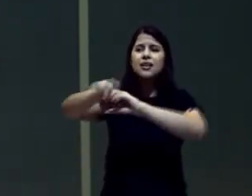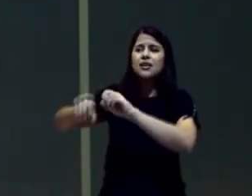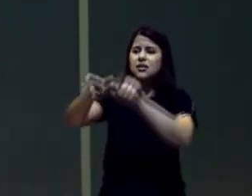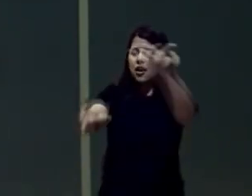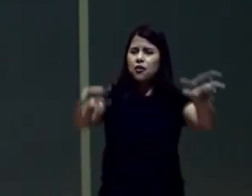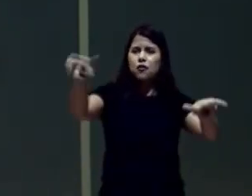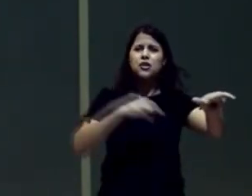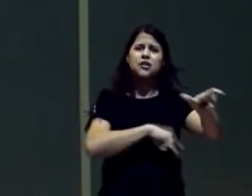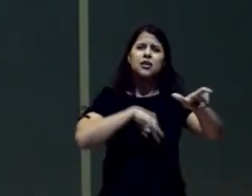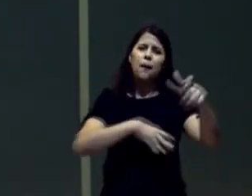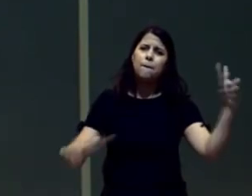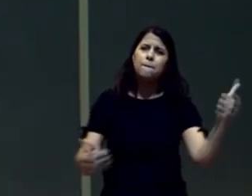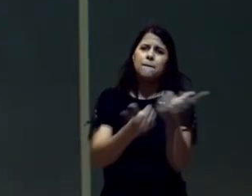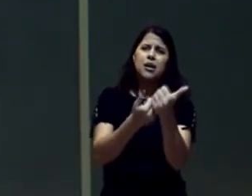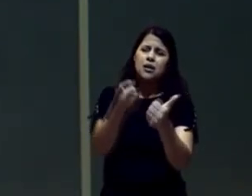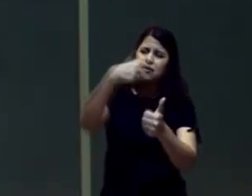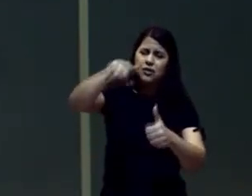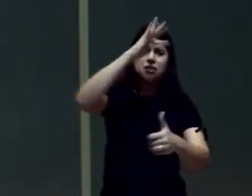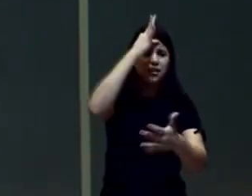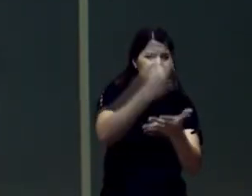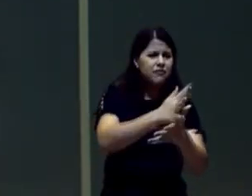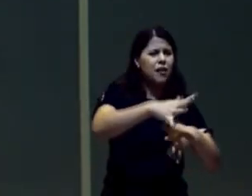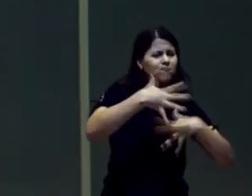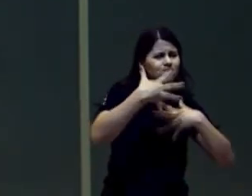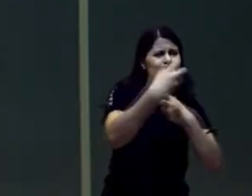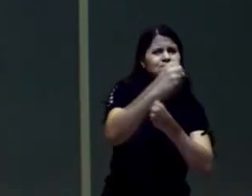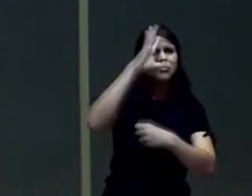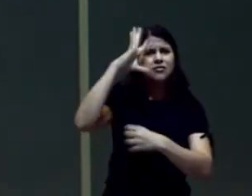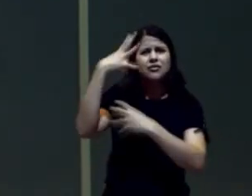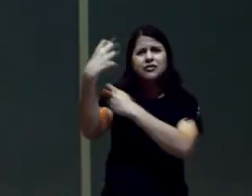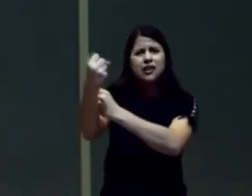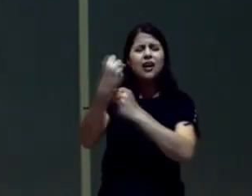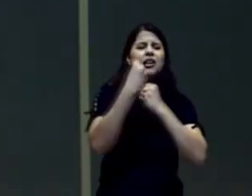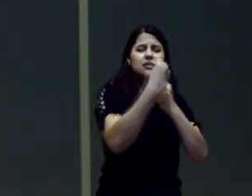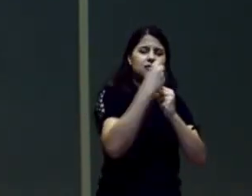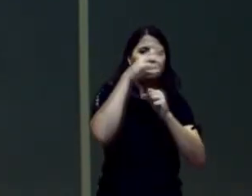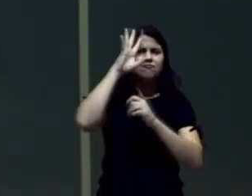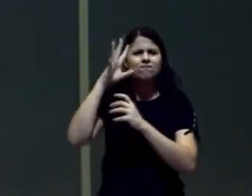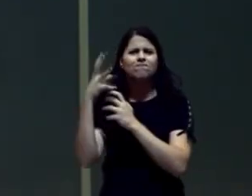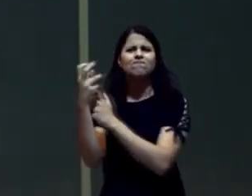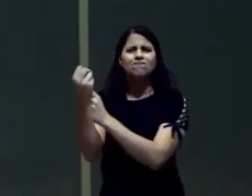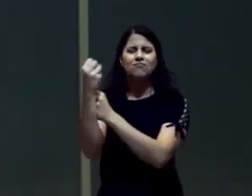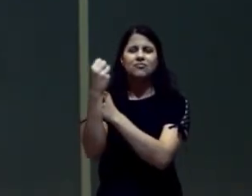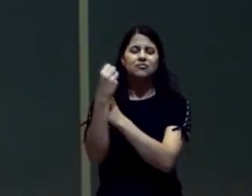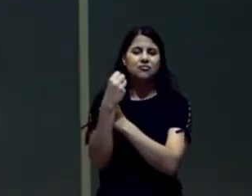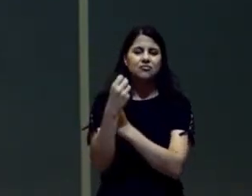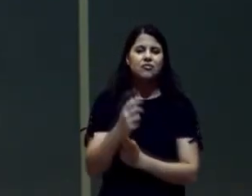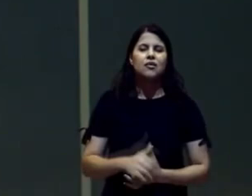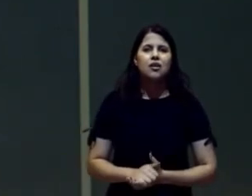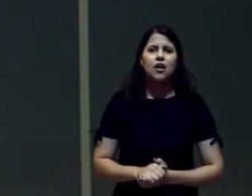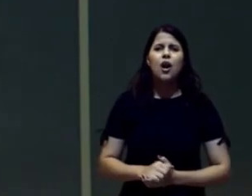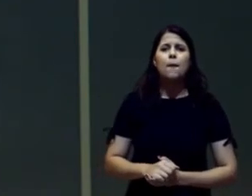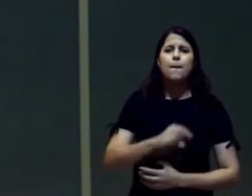eles: continuem acreditando, continuem acreditando na obra missionária, na chamada